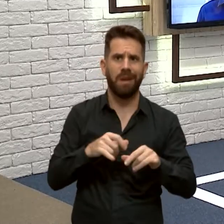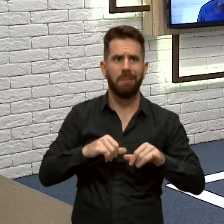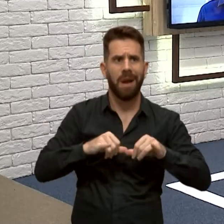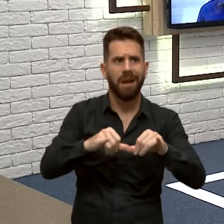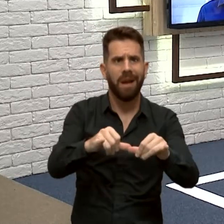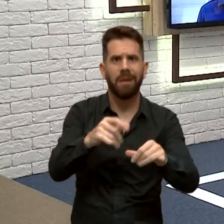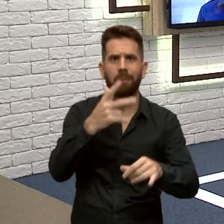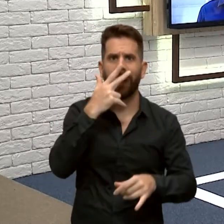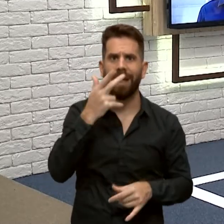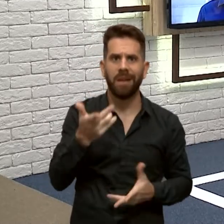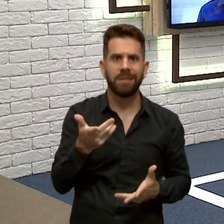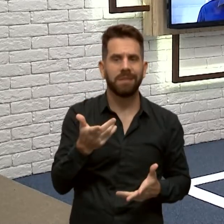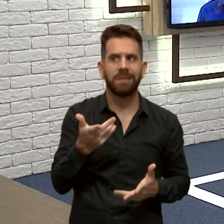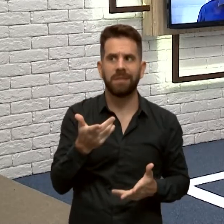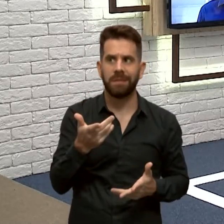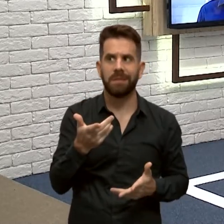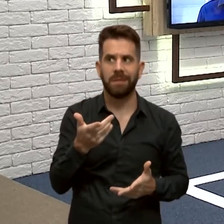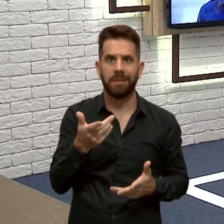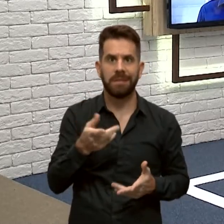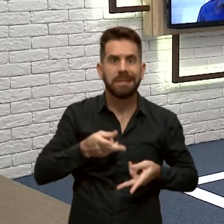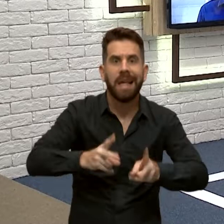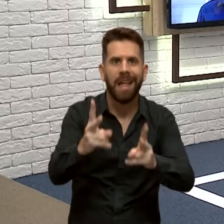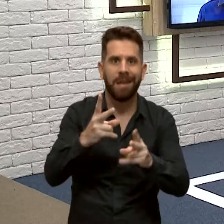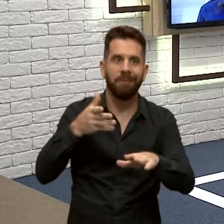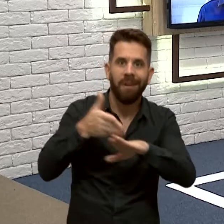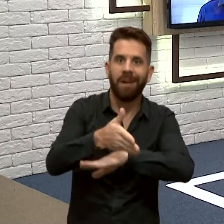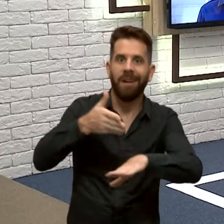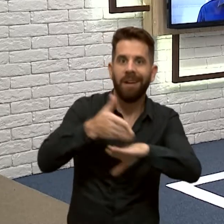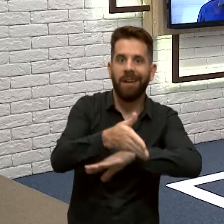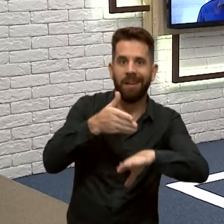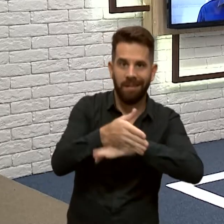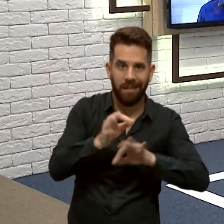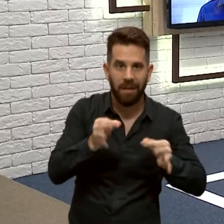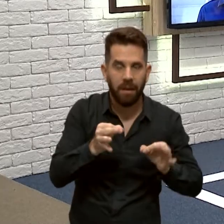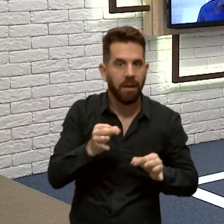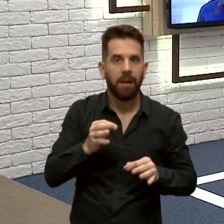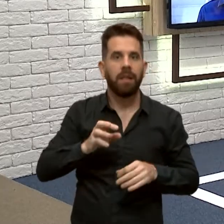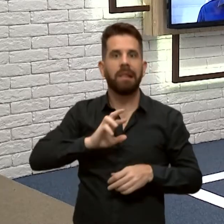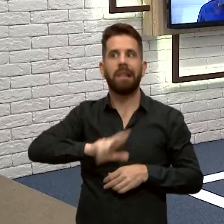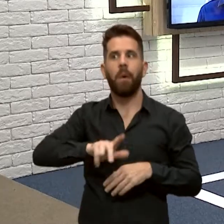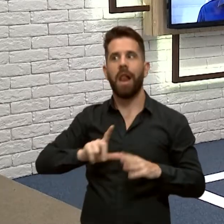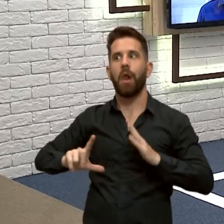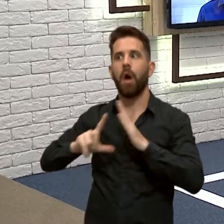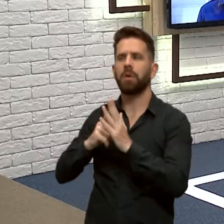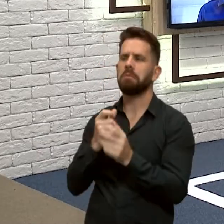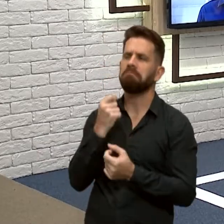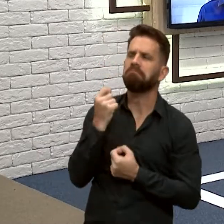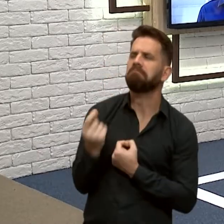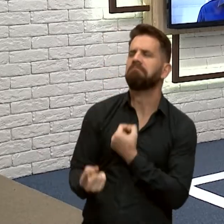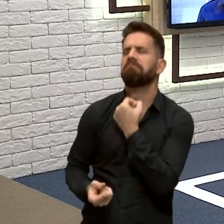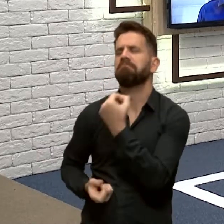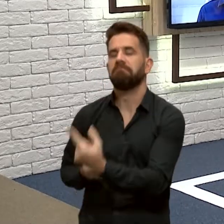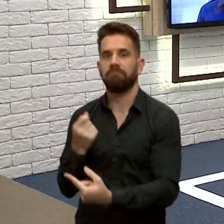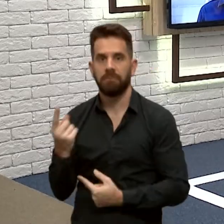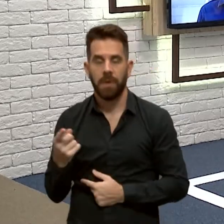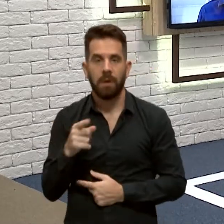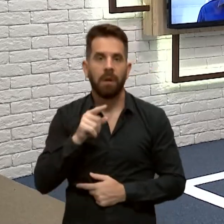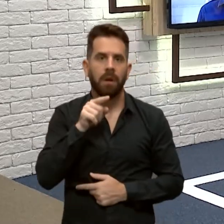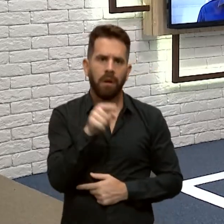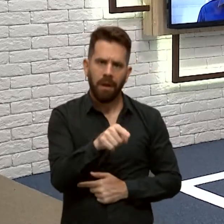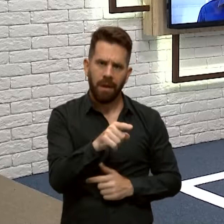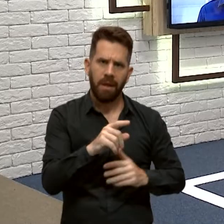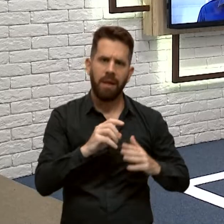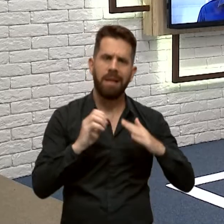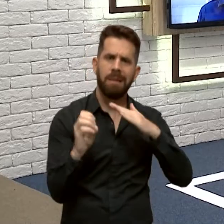compra uma vez, some, daqui 5 anos volta para pegar o cashback de novo. Empresas nesse sentido, professor, que